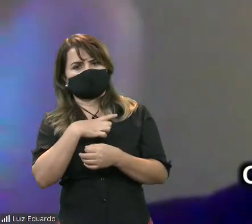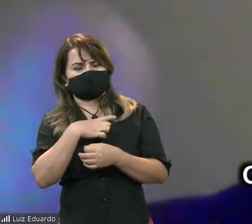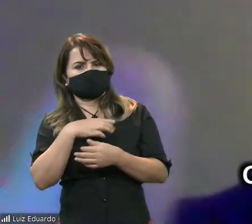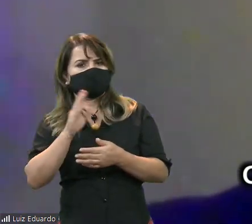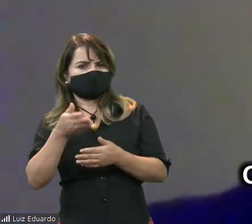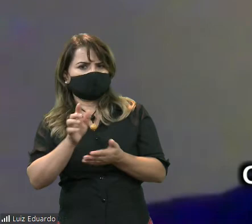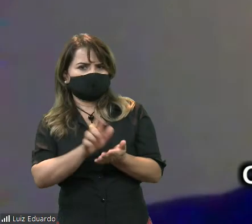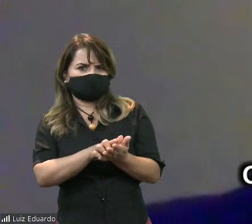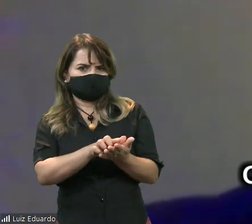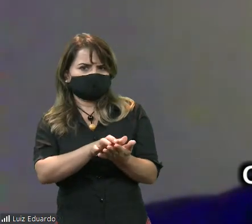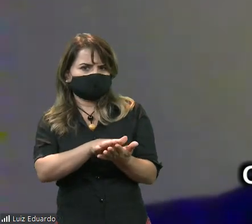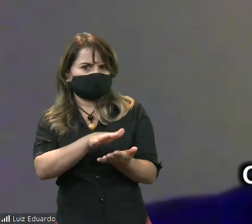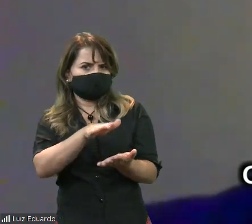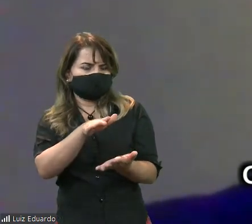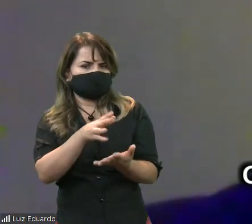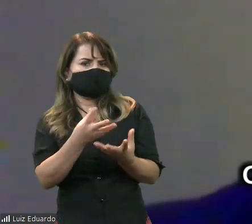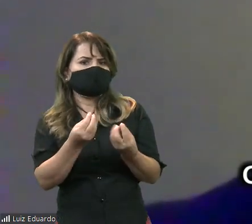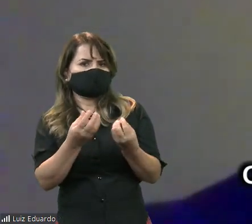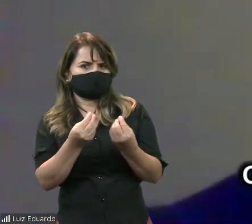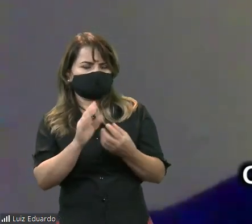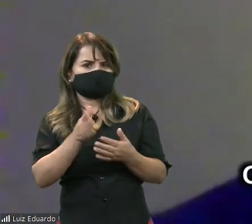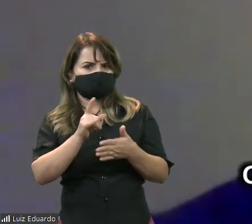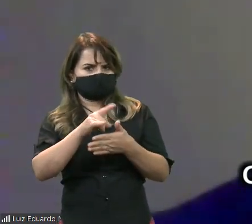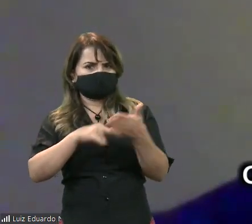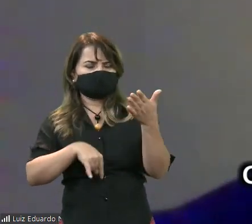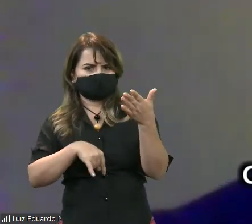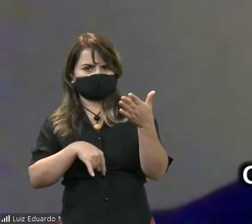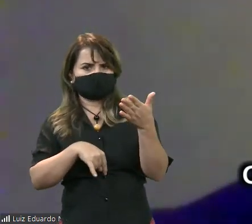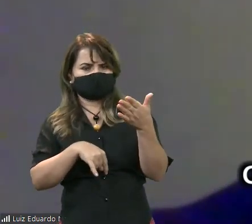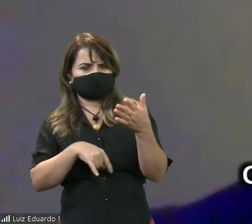pela Mariana lá, que trabalha com ele, não é? Então,